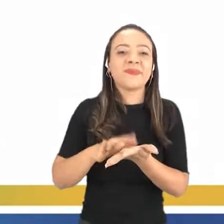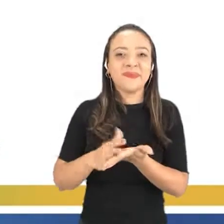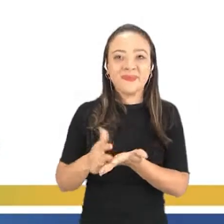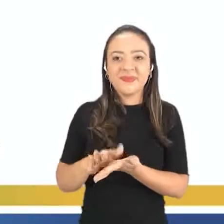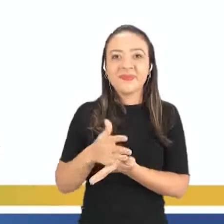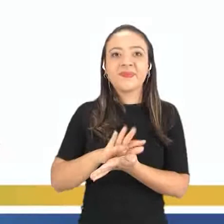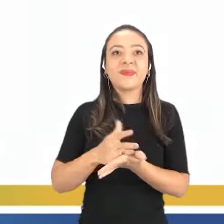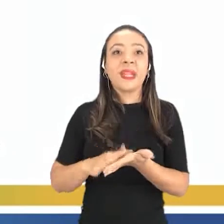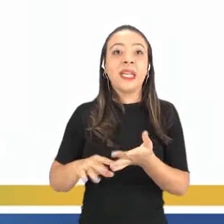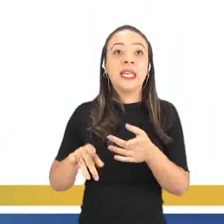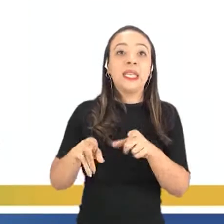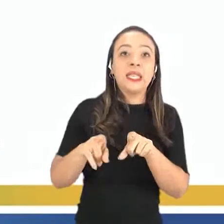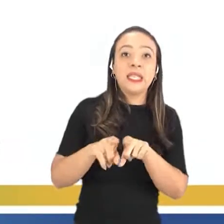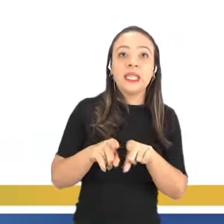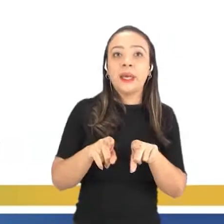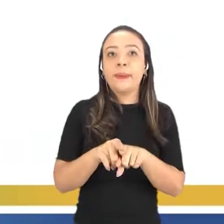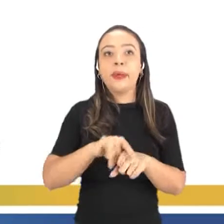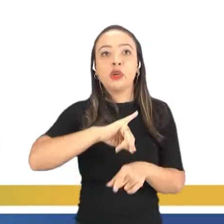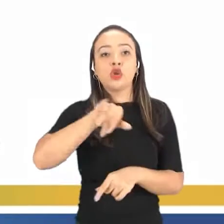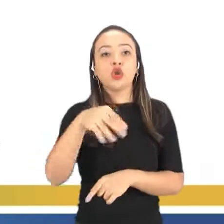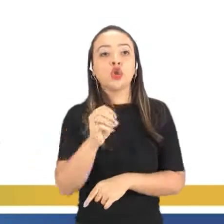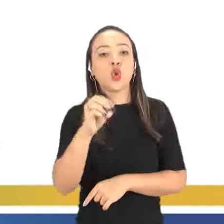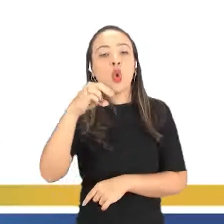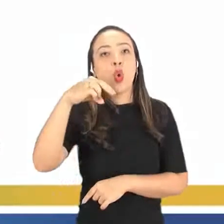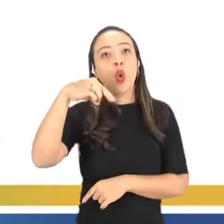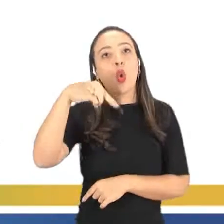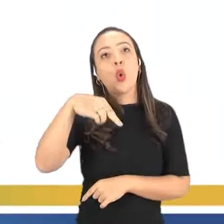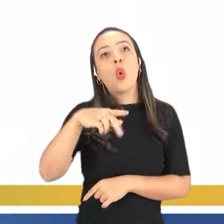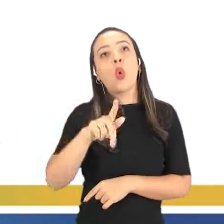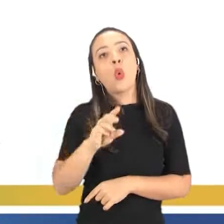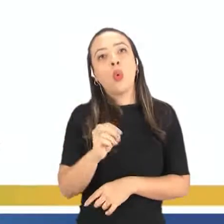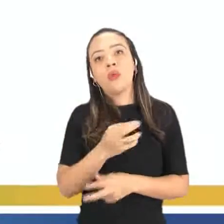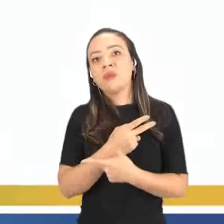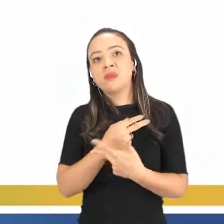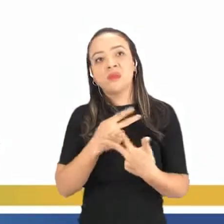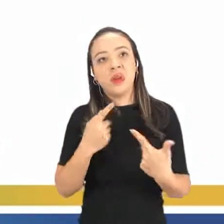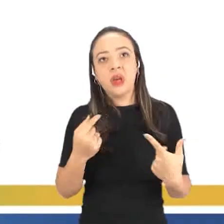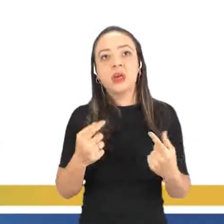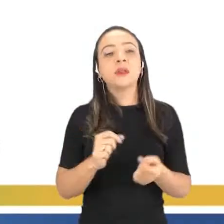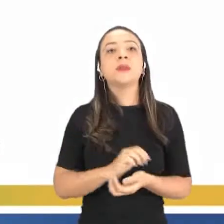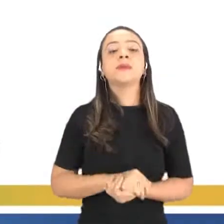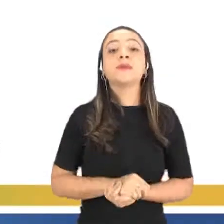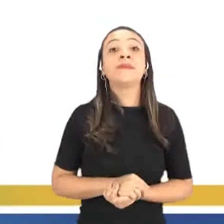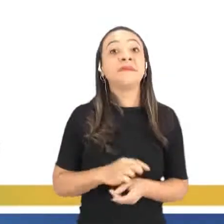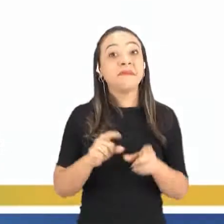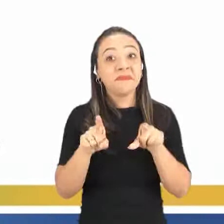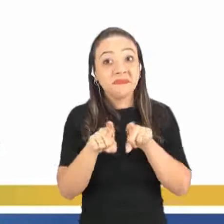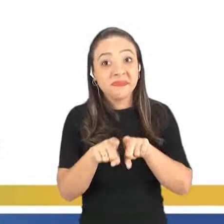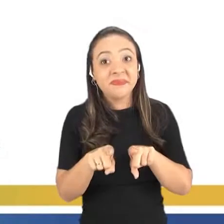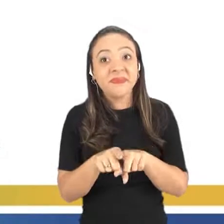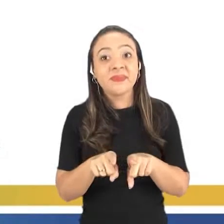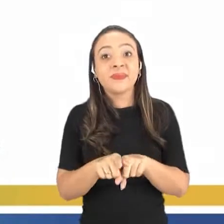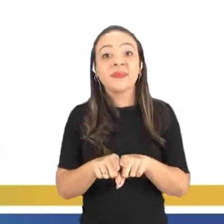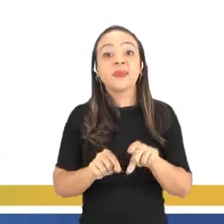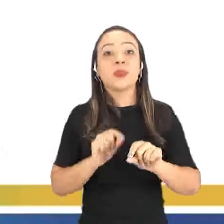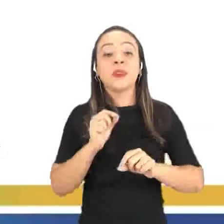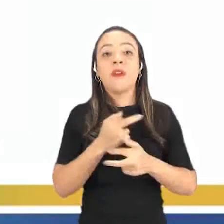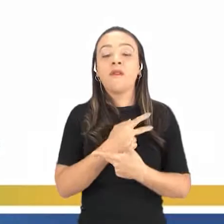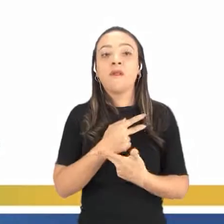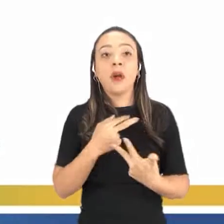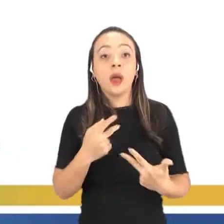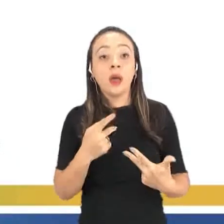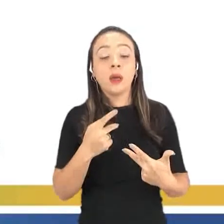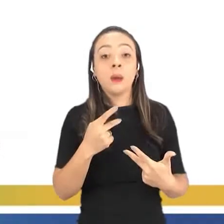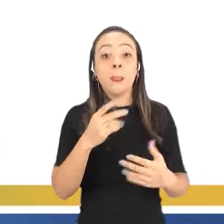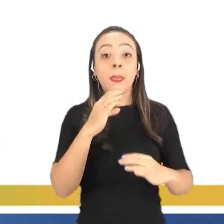Ixexá, coco, jongo, carimbó, lambada e o maxixe. Inclusive, algumas canções de